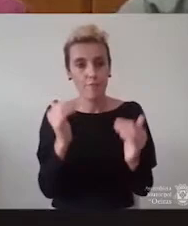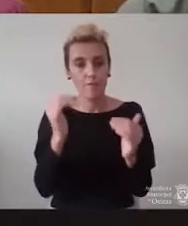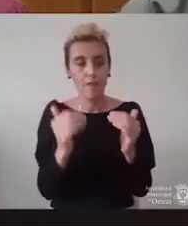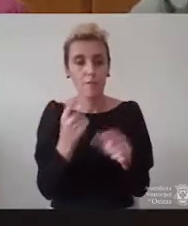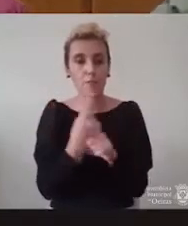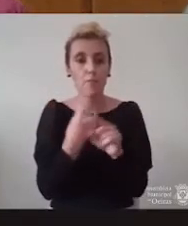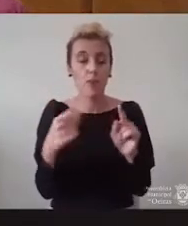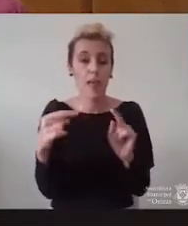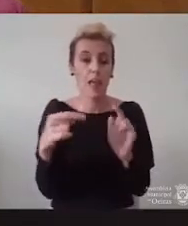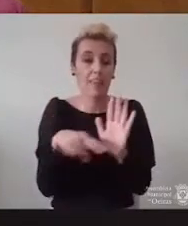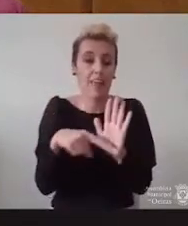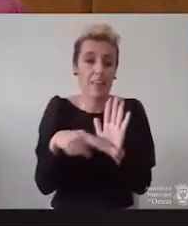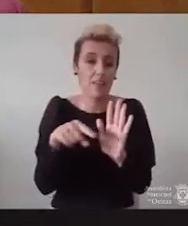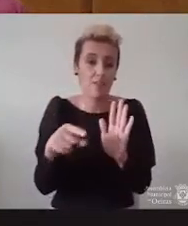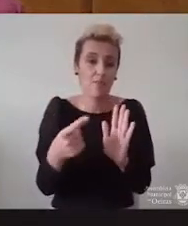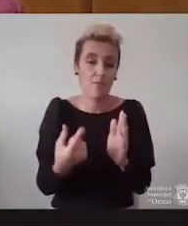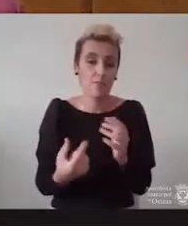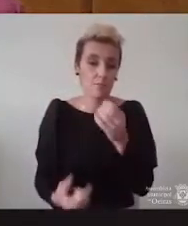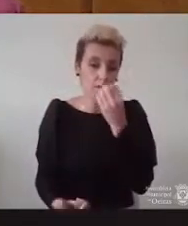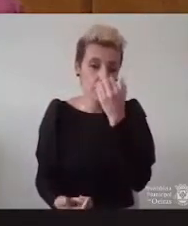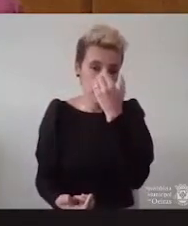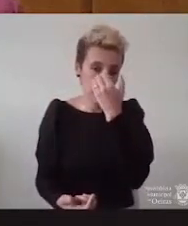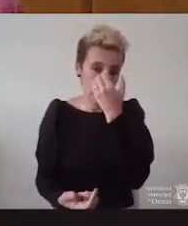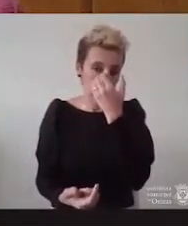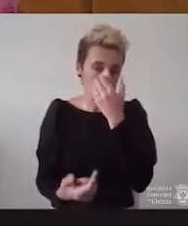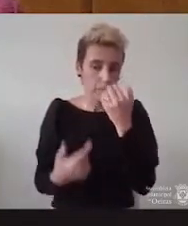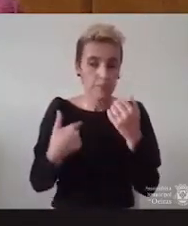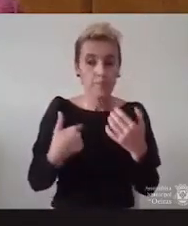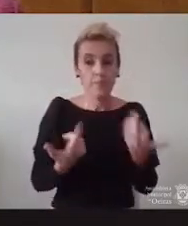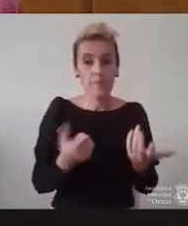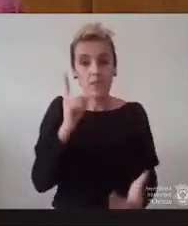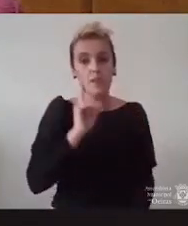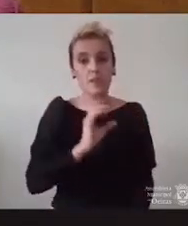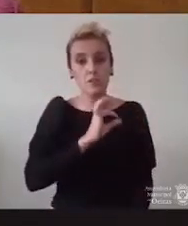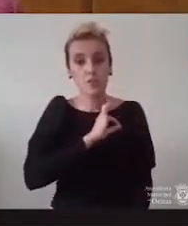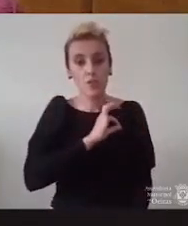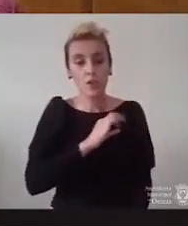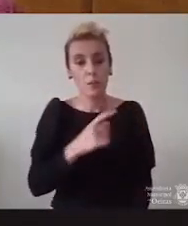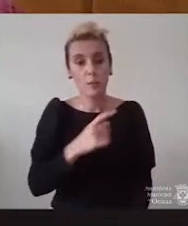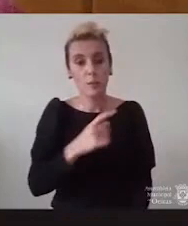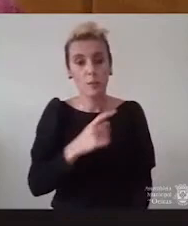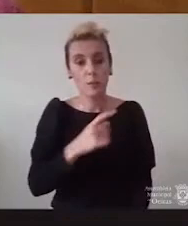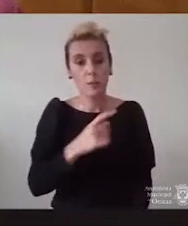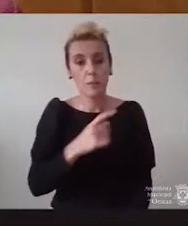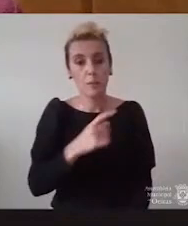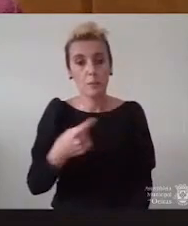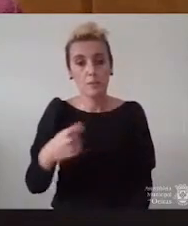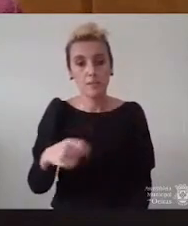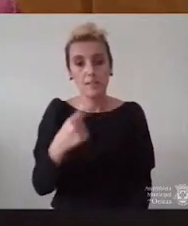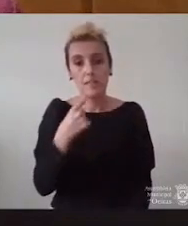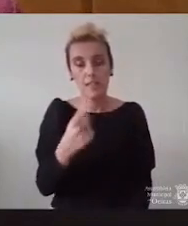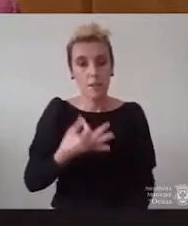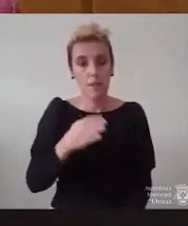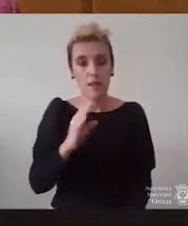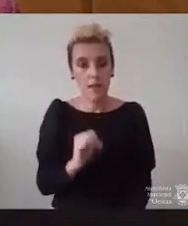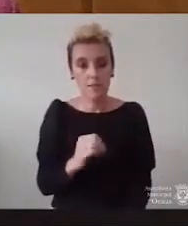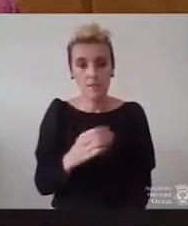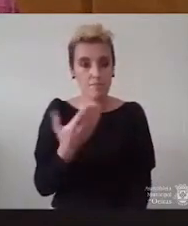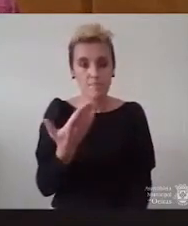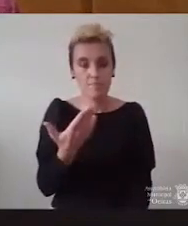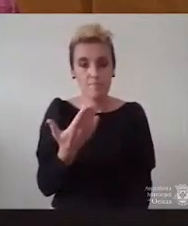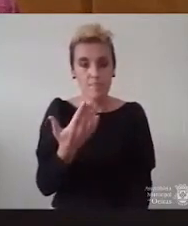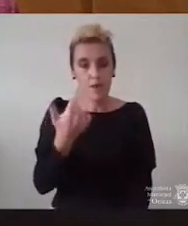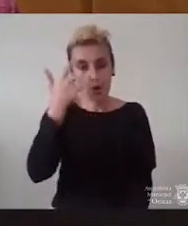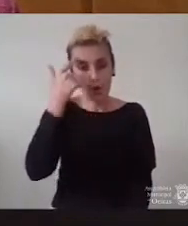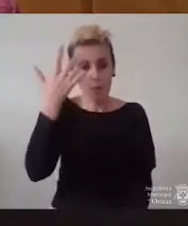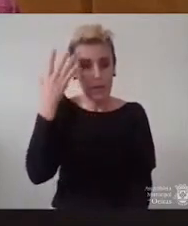negativo. E queremos, Sra. Presidente, manifestar que fique bastante claro que o Partido Socialista não compreende a posição do acionista maioritário,